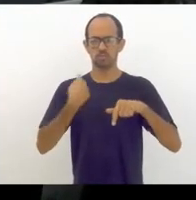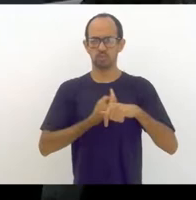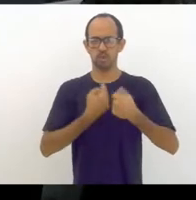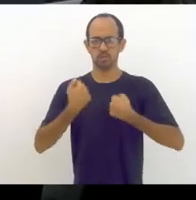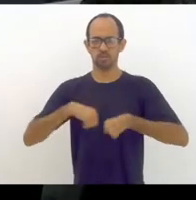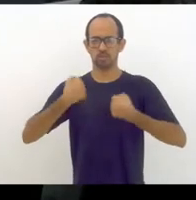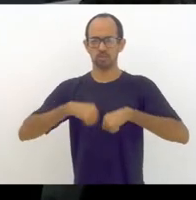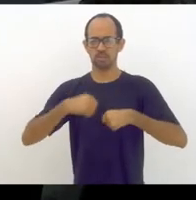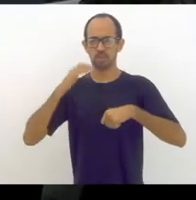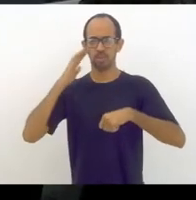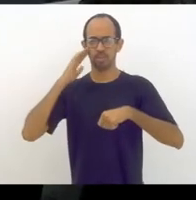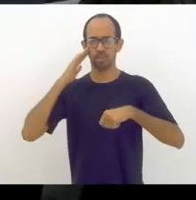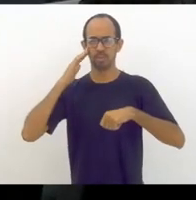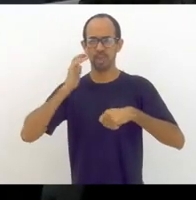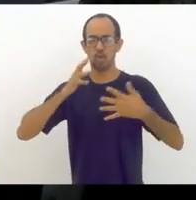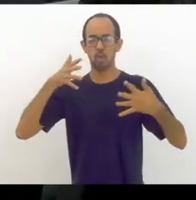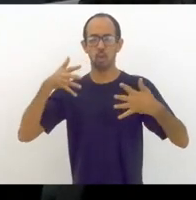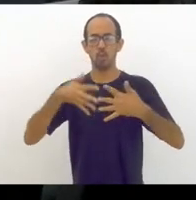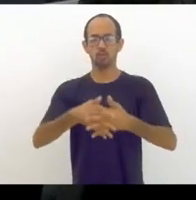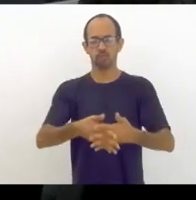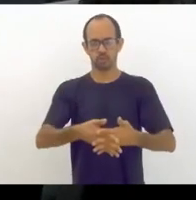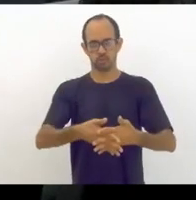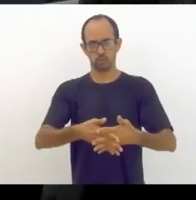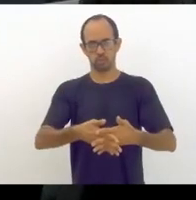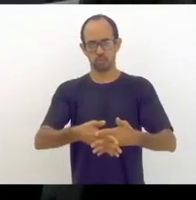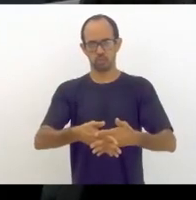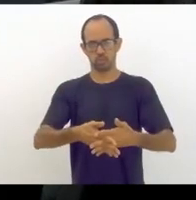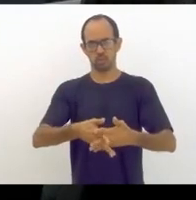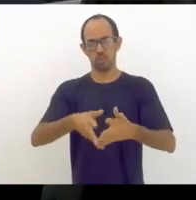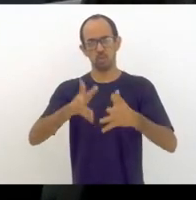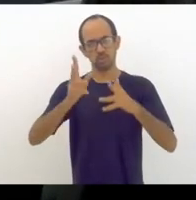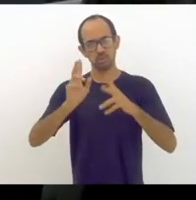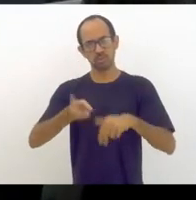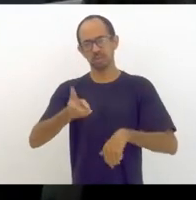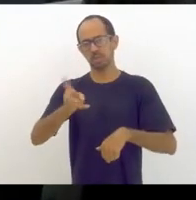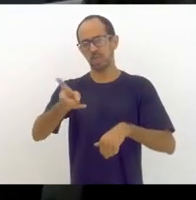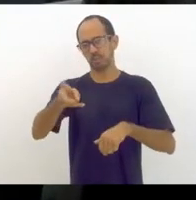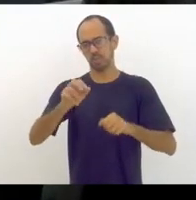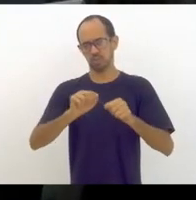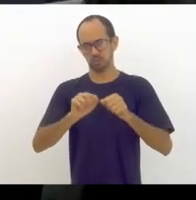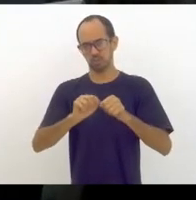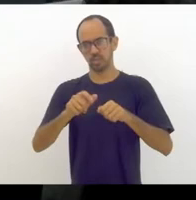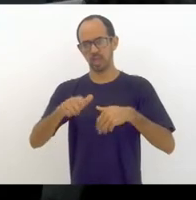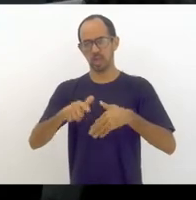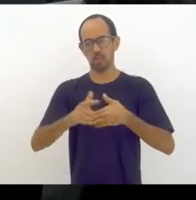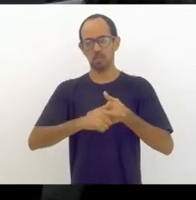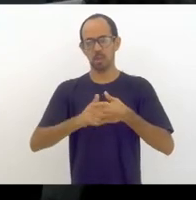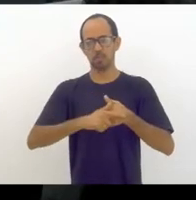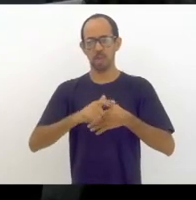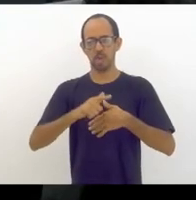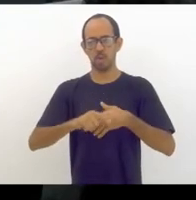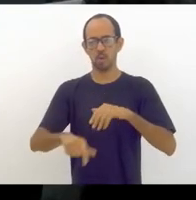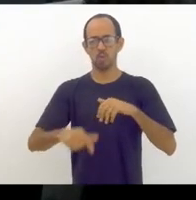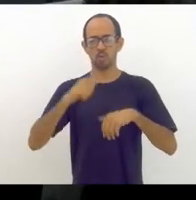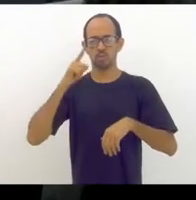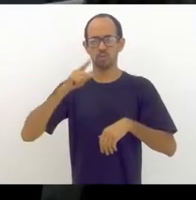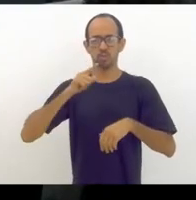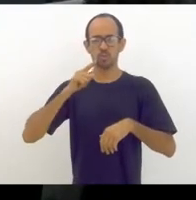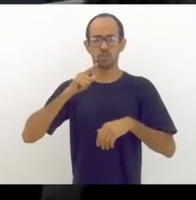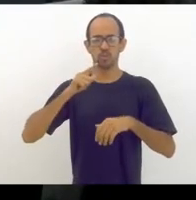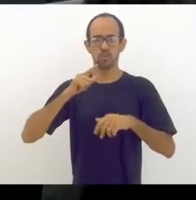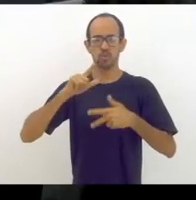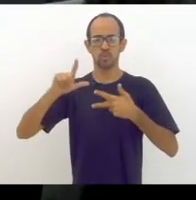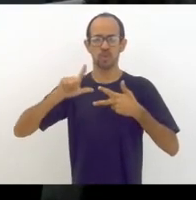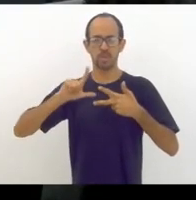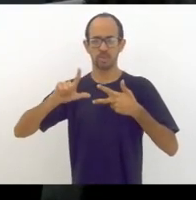entender os pontos de conflito para, como sempre fizemos, eu acho que esse é o papel também do Legislativo, da comissão, é ajudar